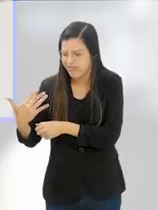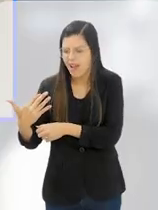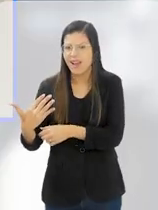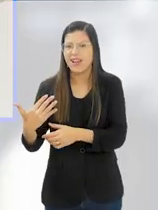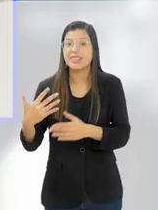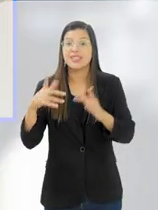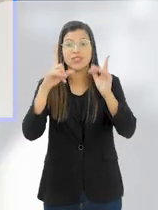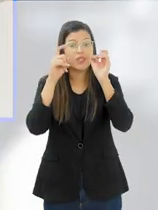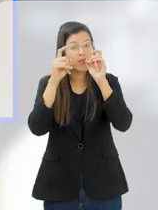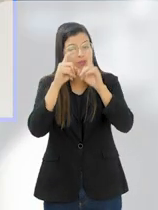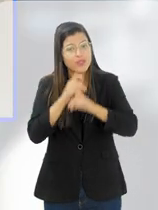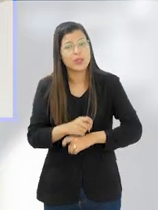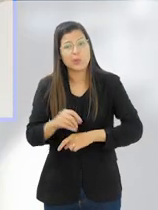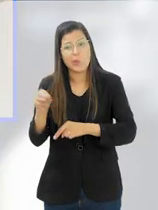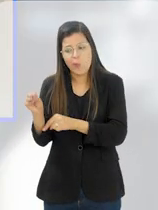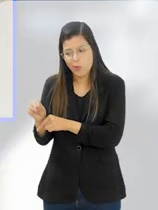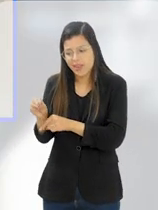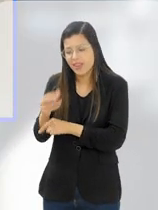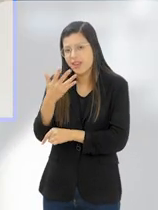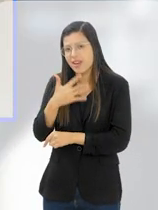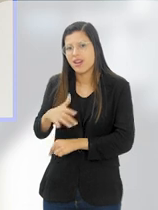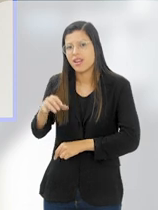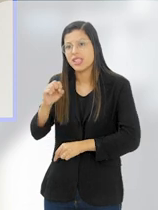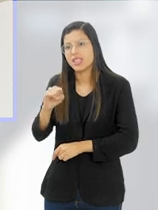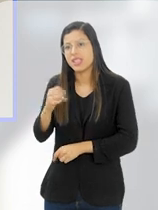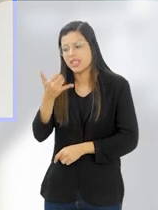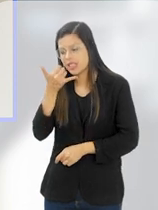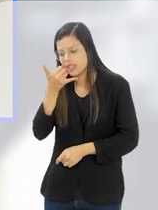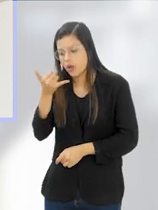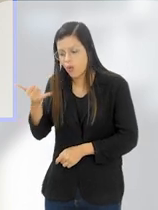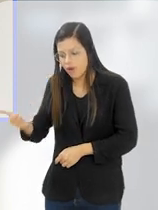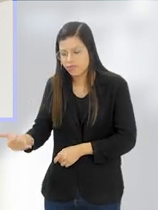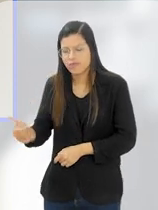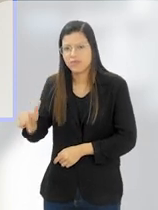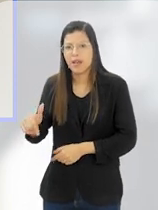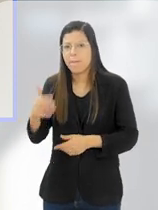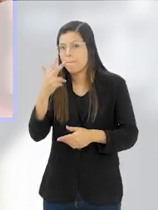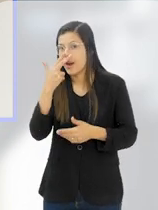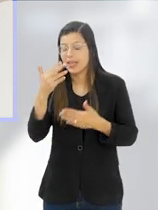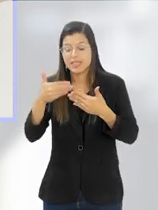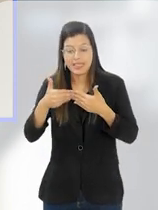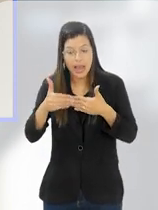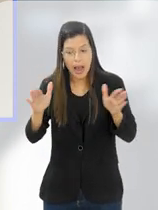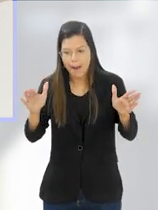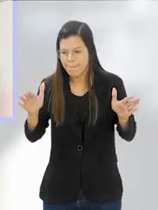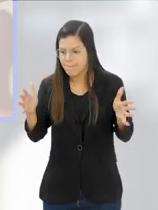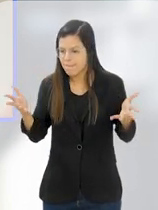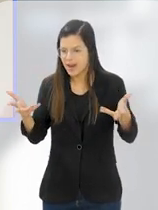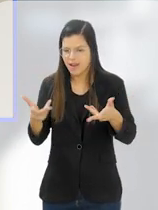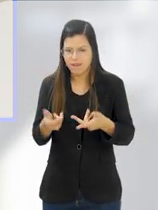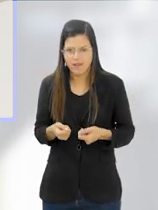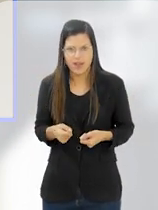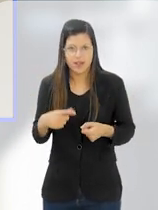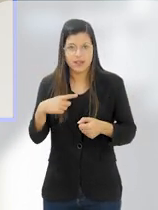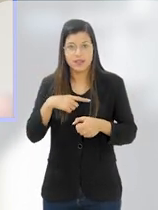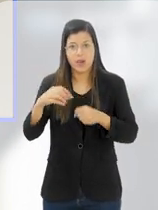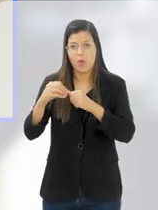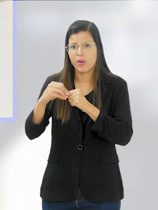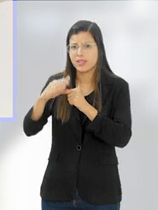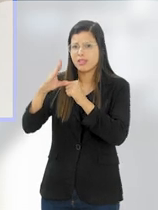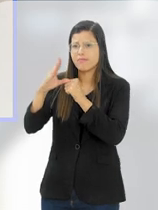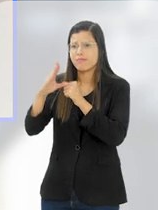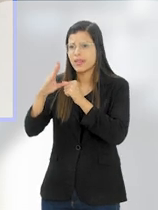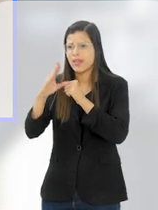difícil cuidar de criança, né? Se você dá um celular para o seu filho, você abriu o portal, por um lado, do paraíso, porque ali tem todo o